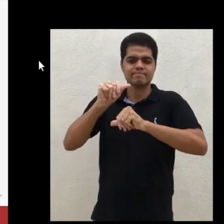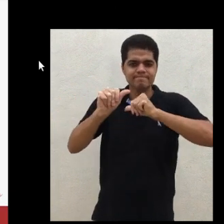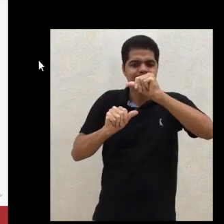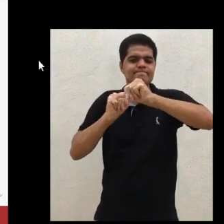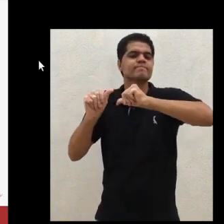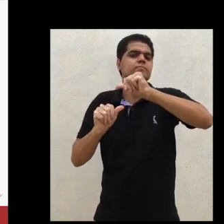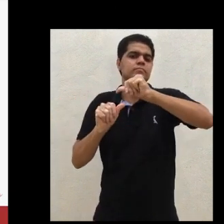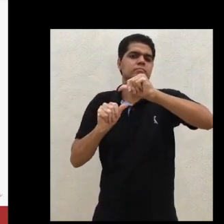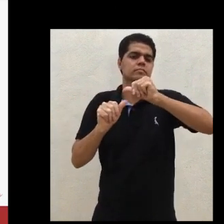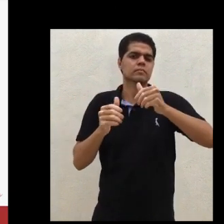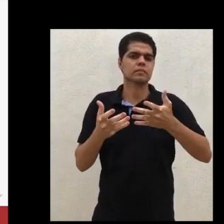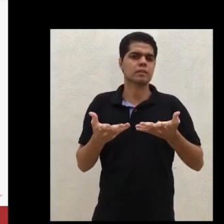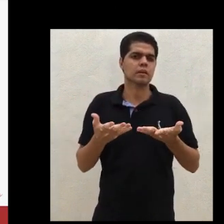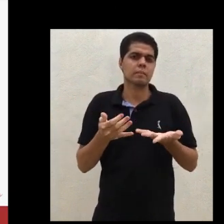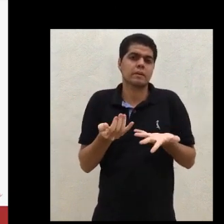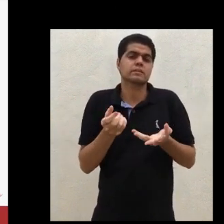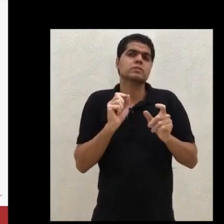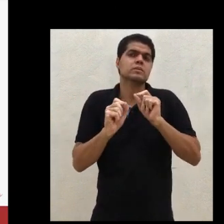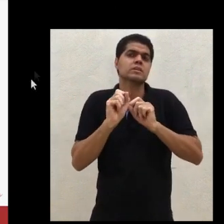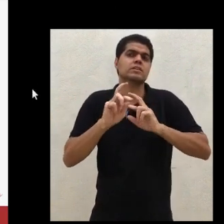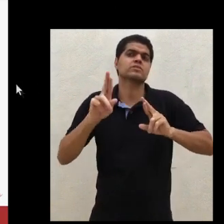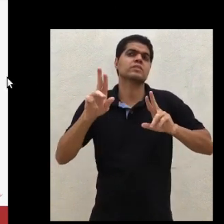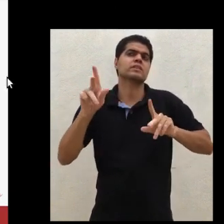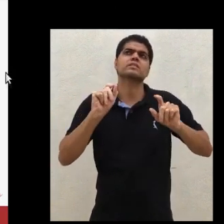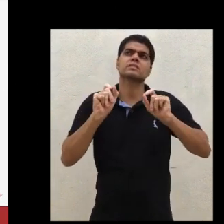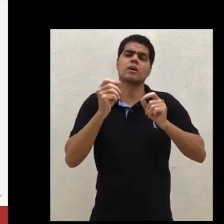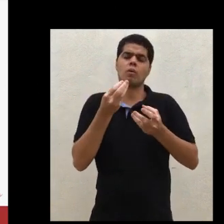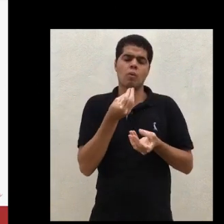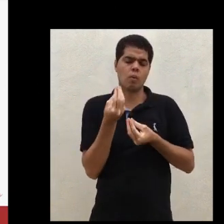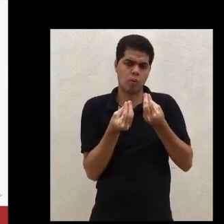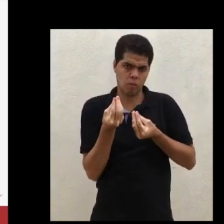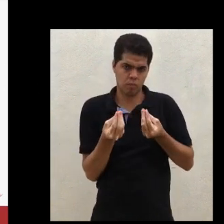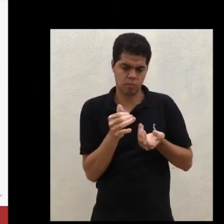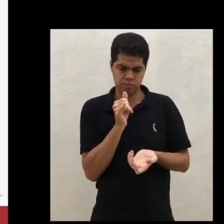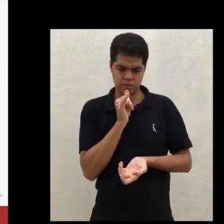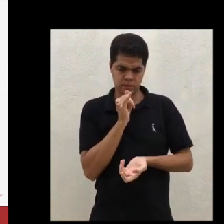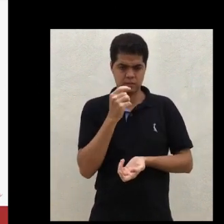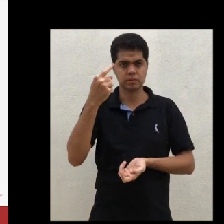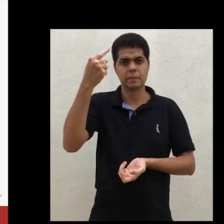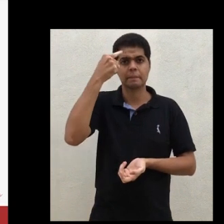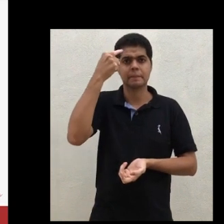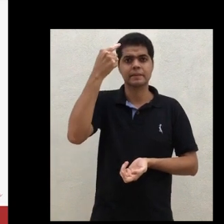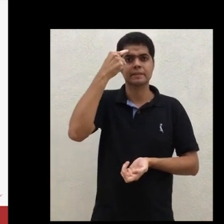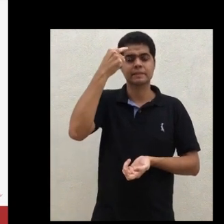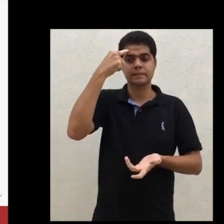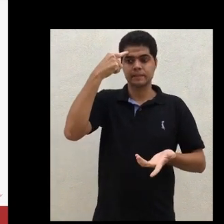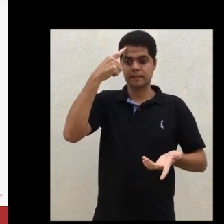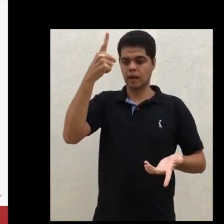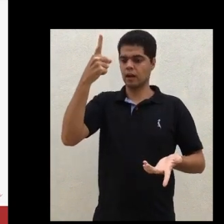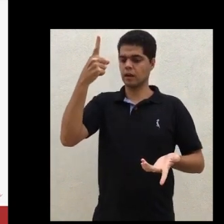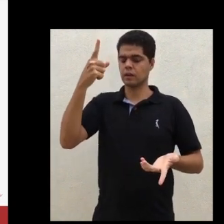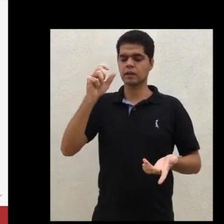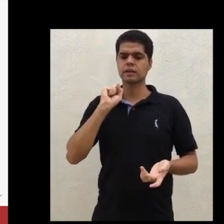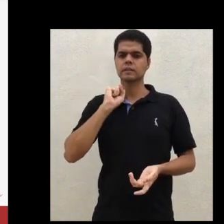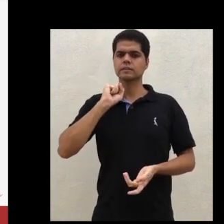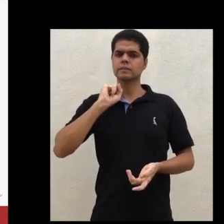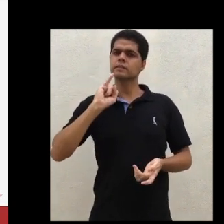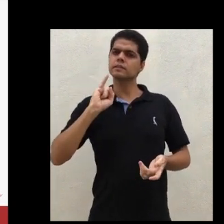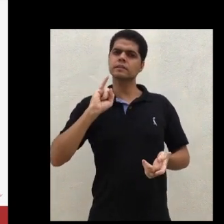toda para algum outro lugar, né? Mas aí a diferença, não é a diferença, a questão que surge é essa,